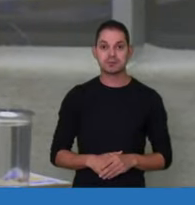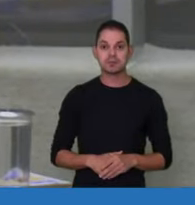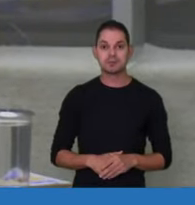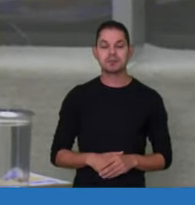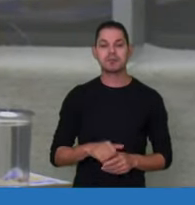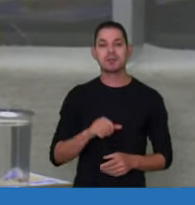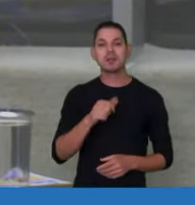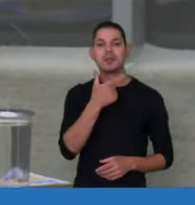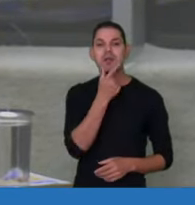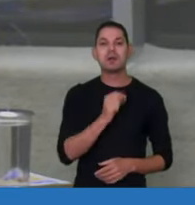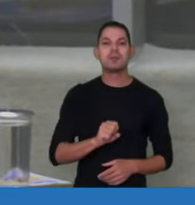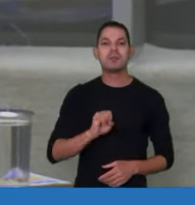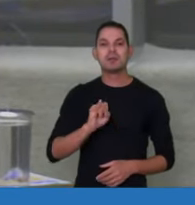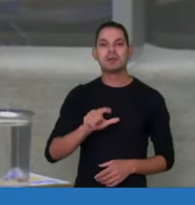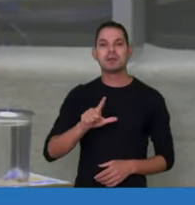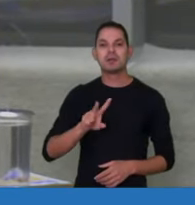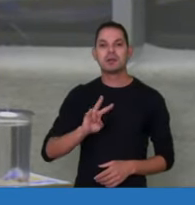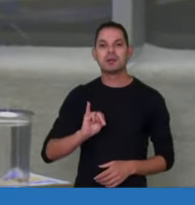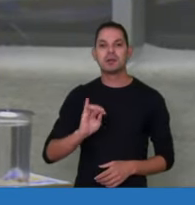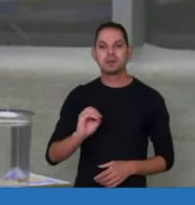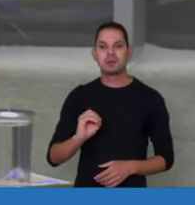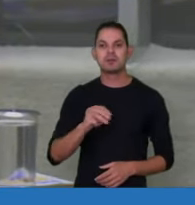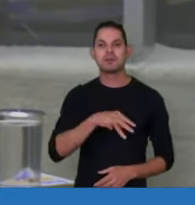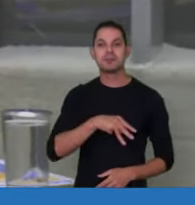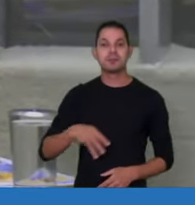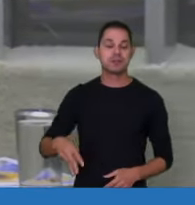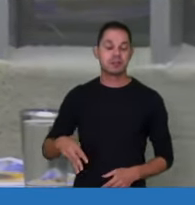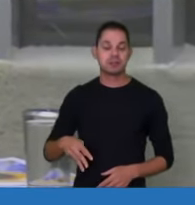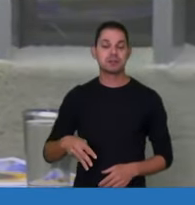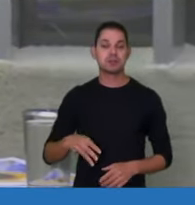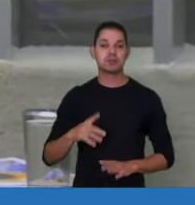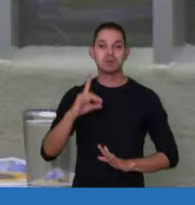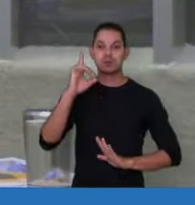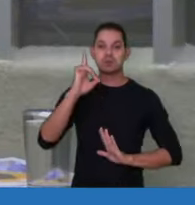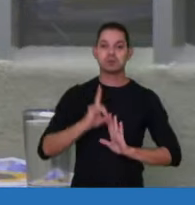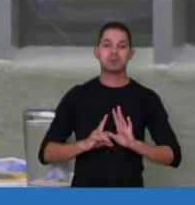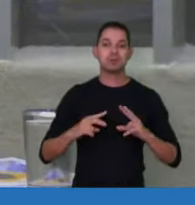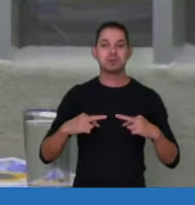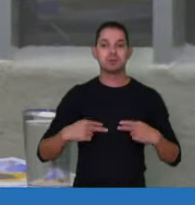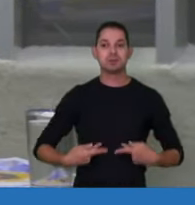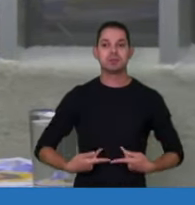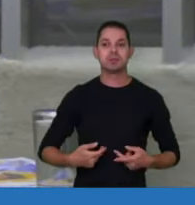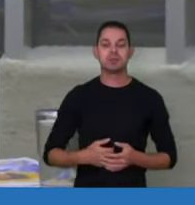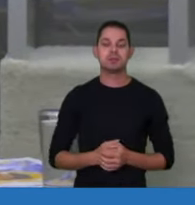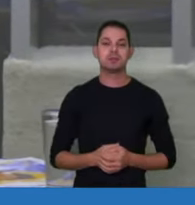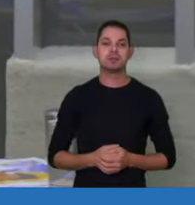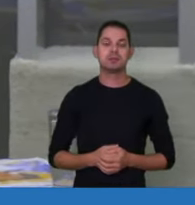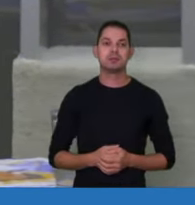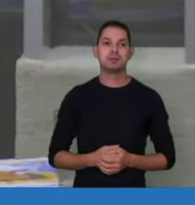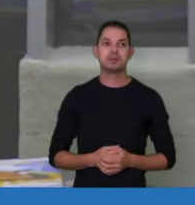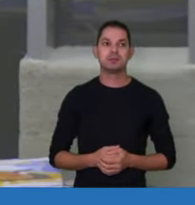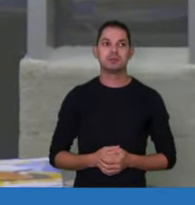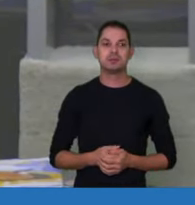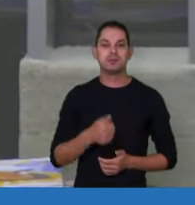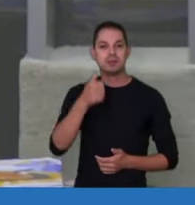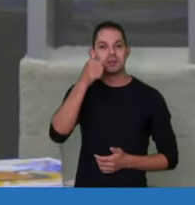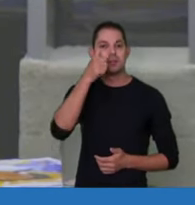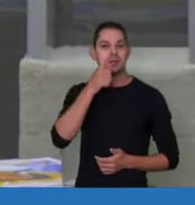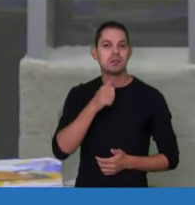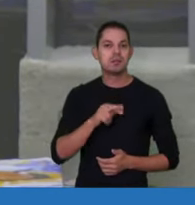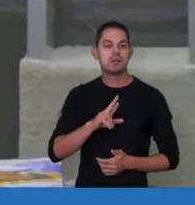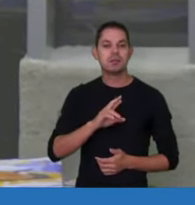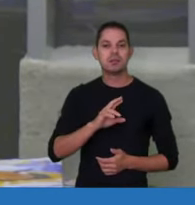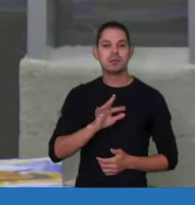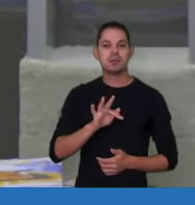Silvio Almeida, ministro de Estado dos Direitos Humanos, a senhora Fernanda